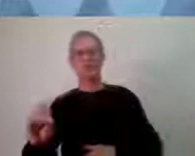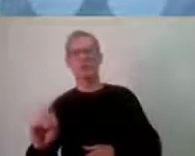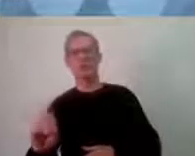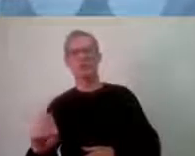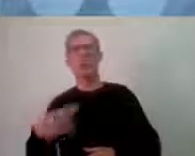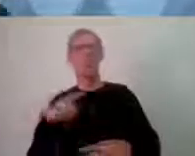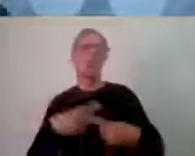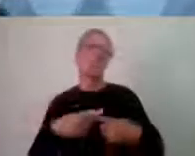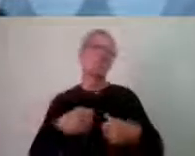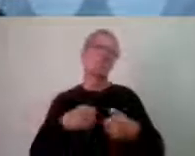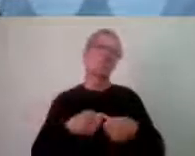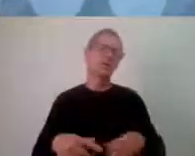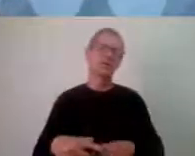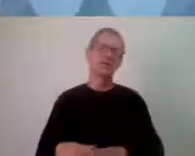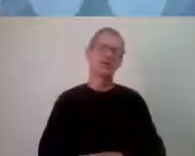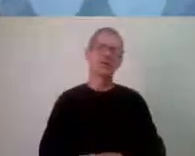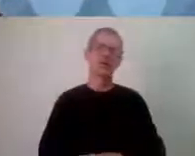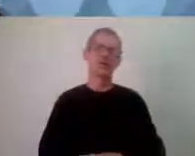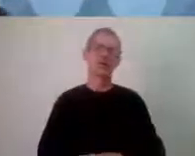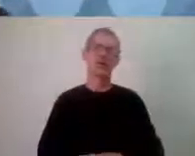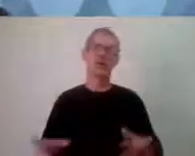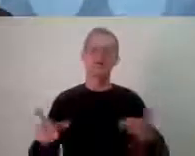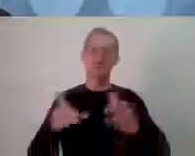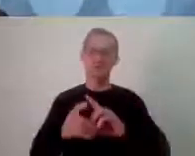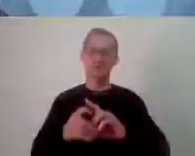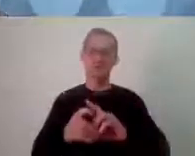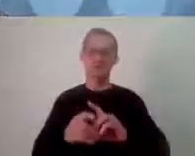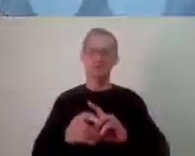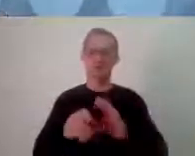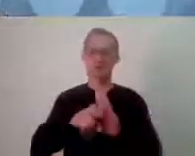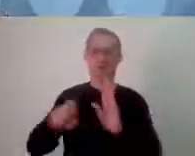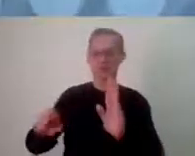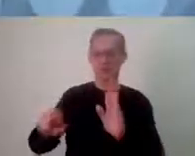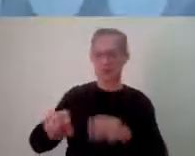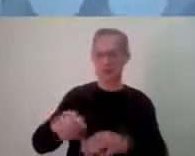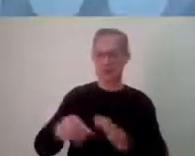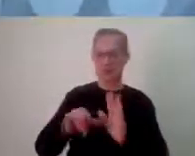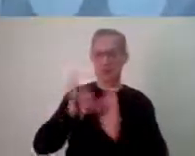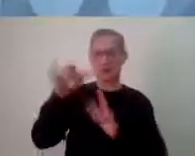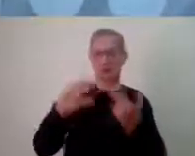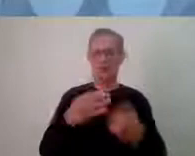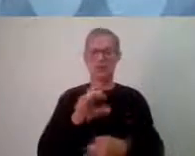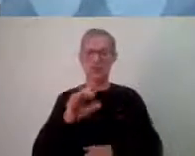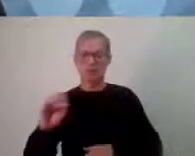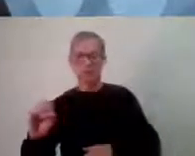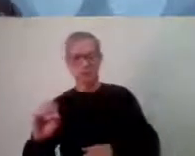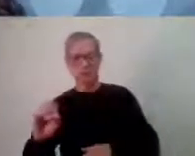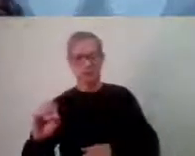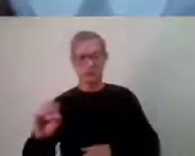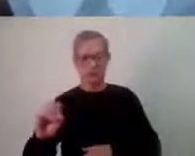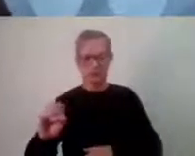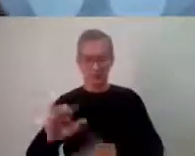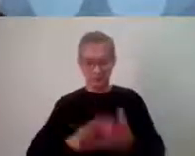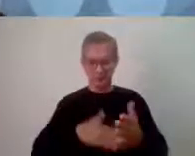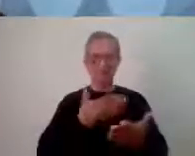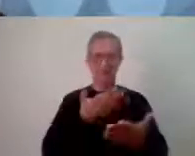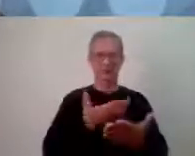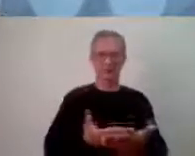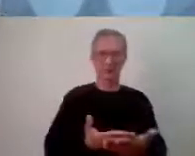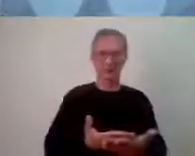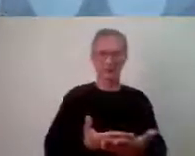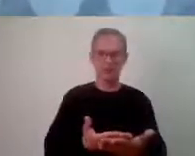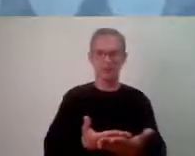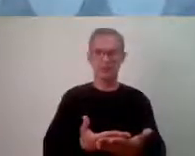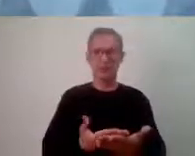caso. Por quê? Porque está cortando o eixo x. Se está cortando o eixo x, quer dizer que meu y é igual a 0. Interpretação